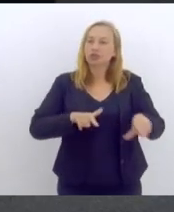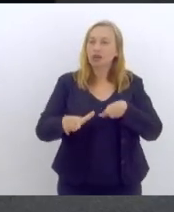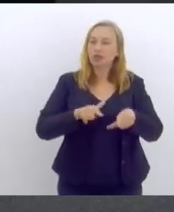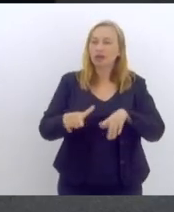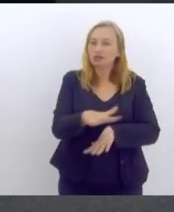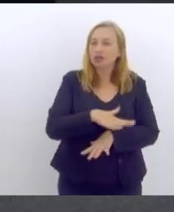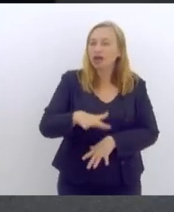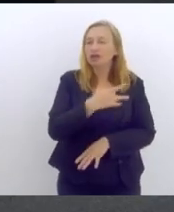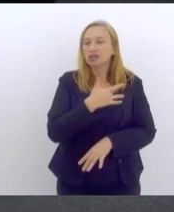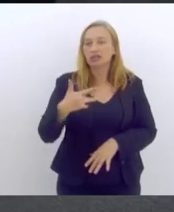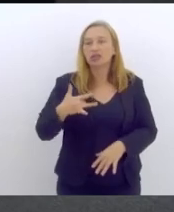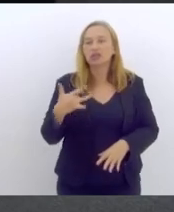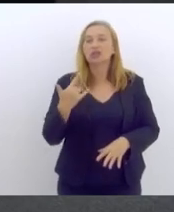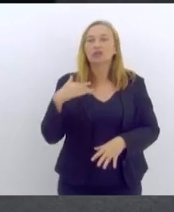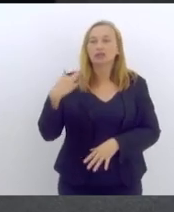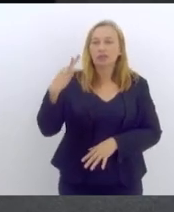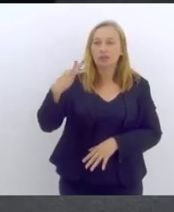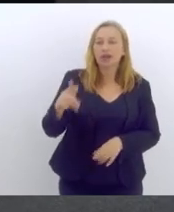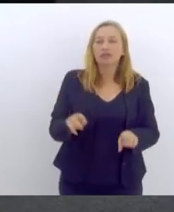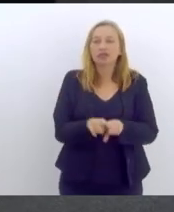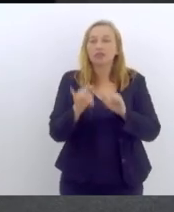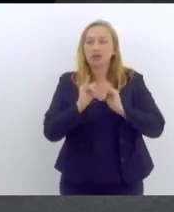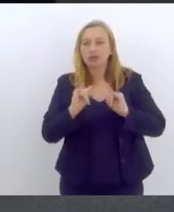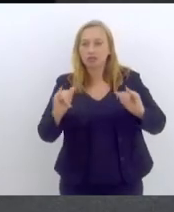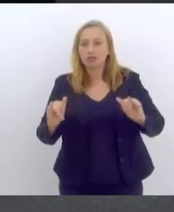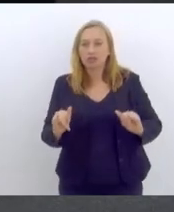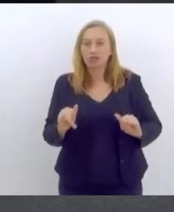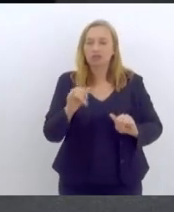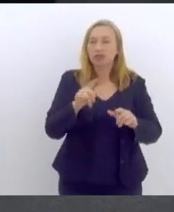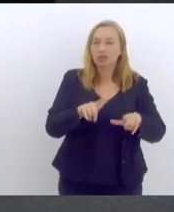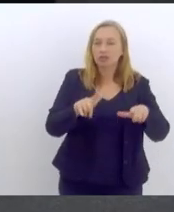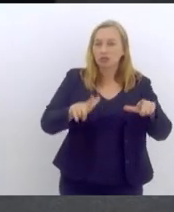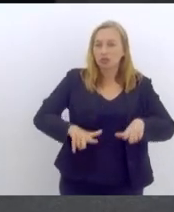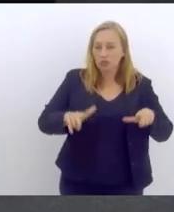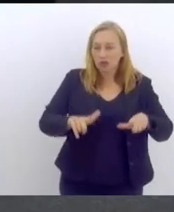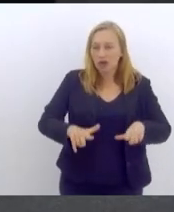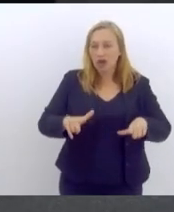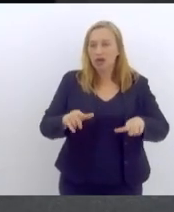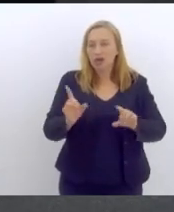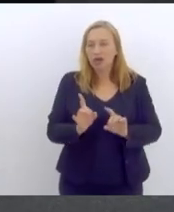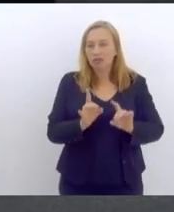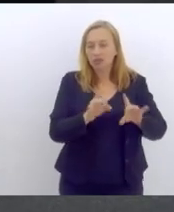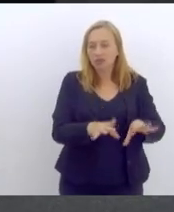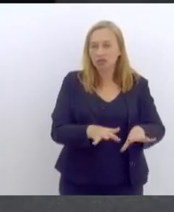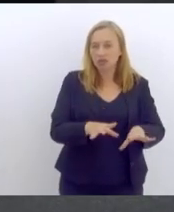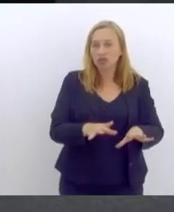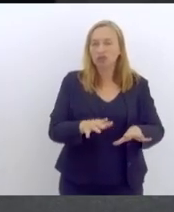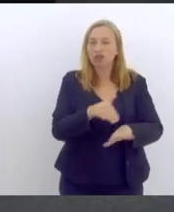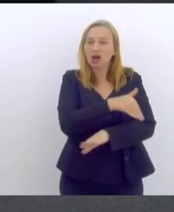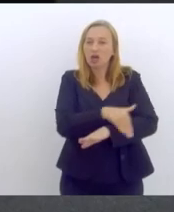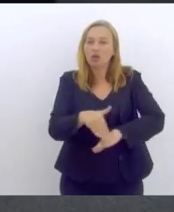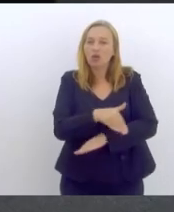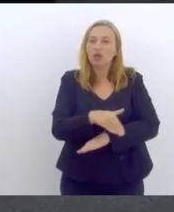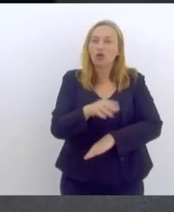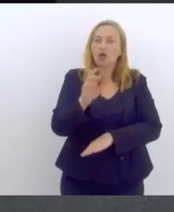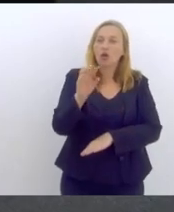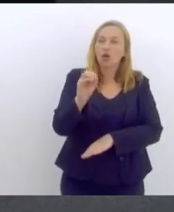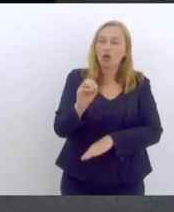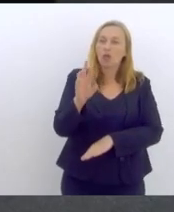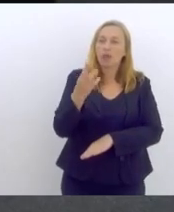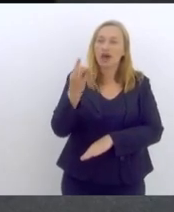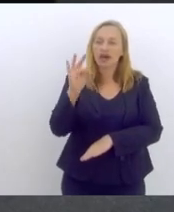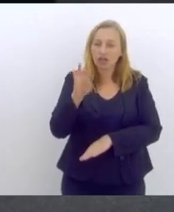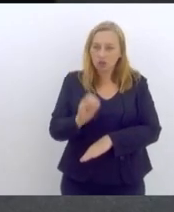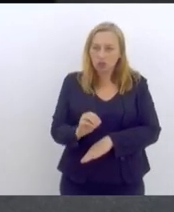saúde, como será muito em breve também anunciado o terreno abandonado do centro de imagem na rua Roberto, na Avenida Roberto